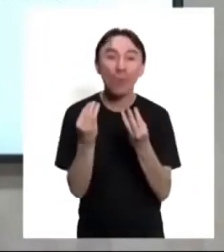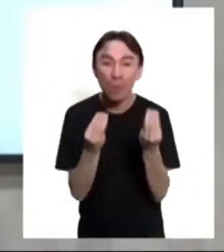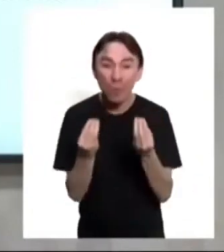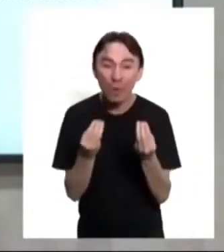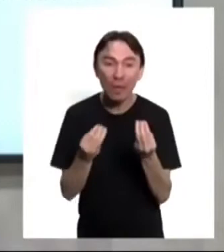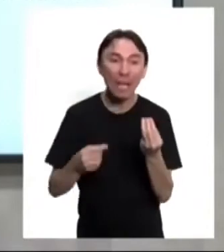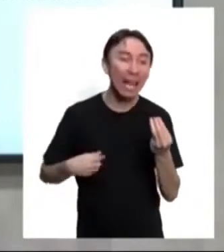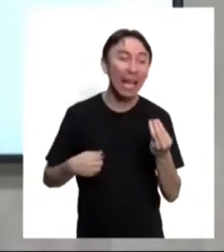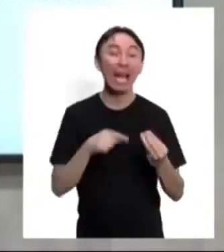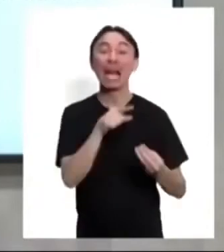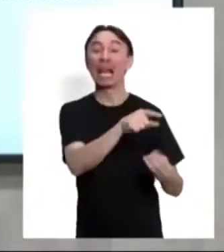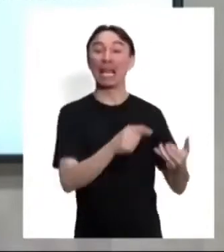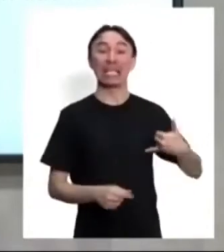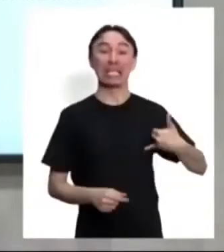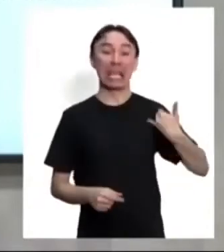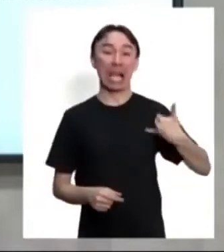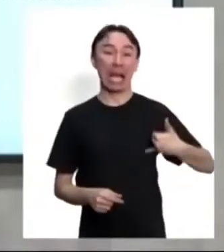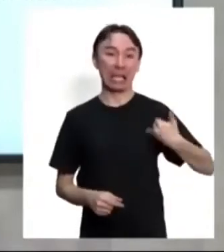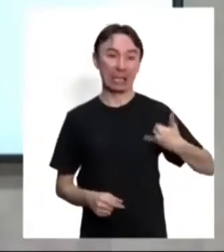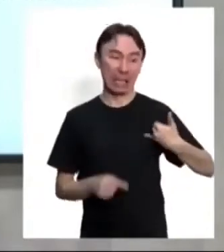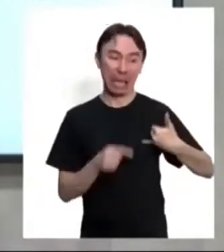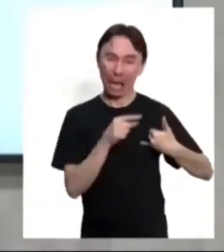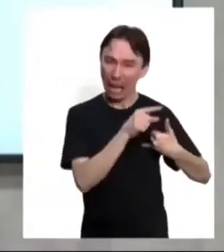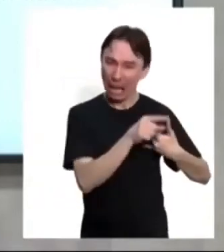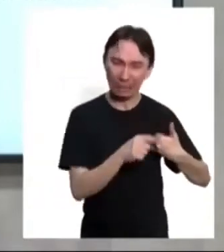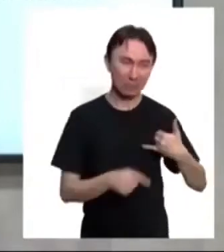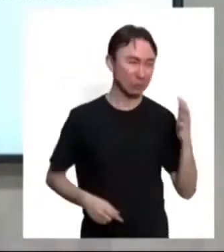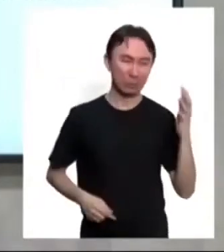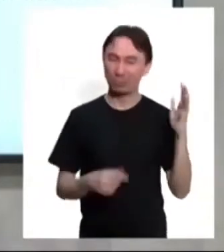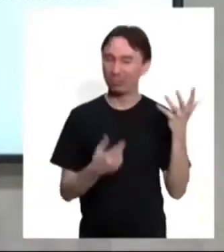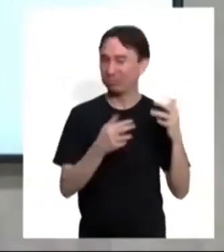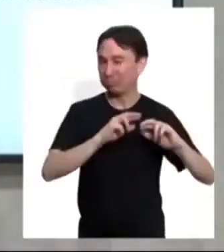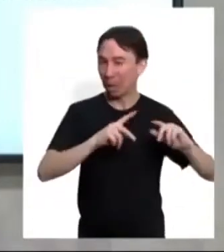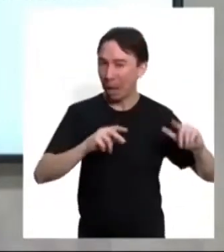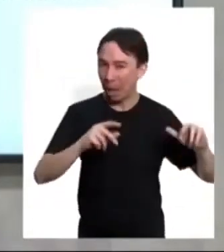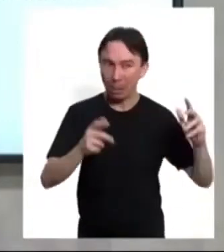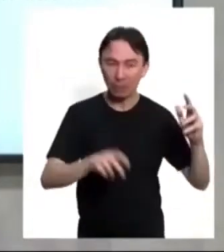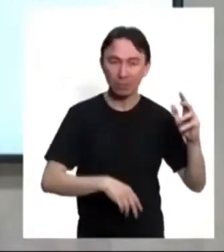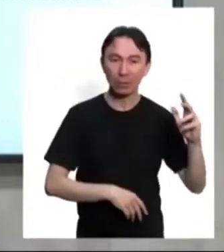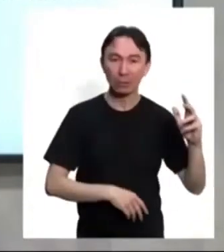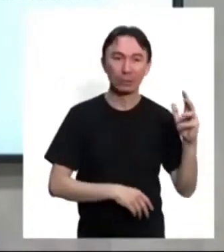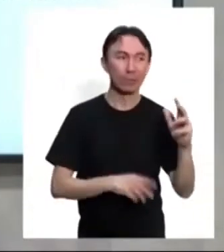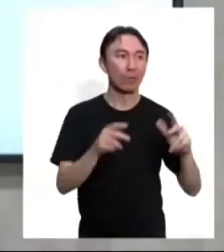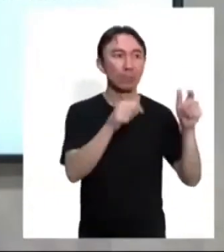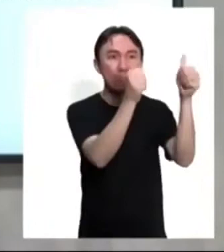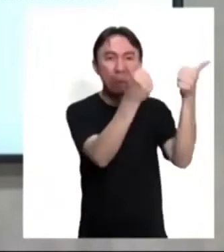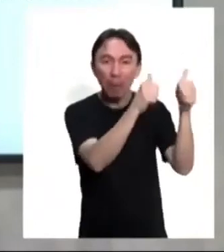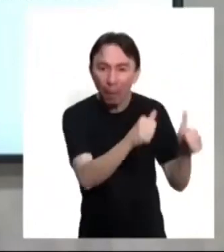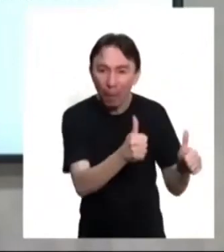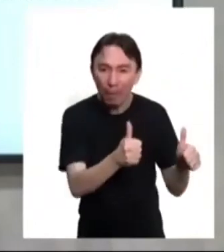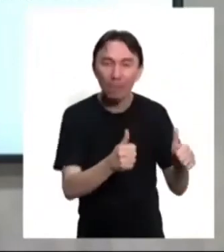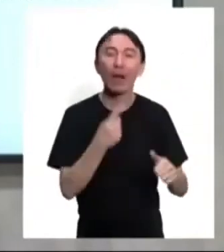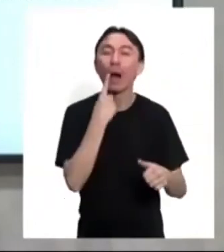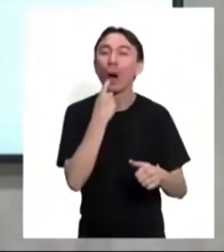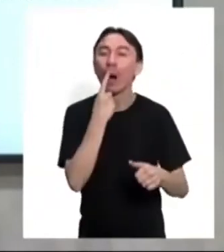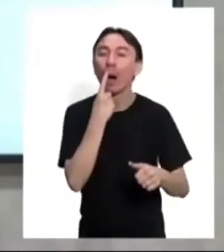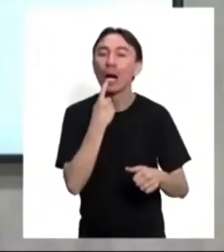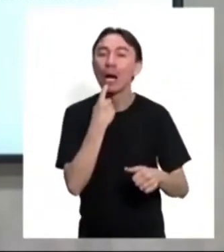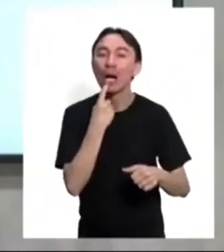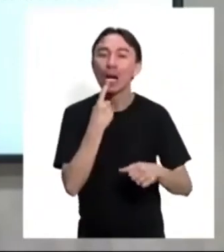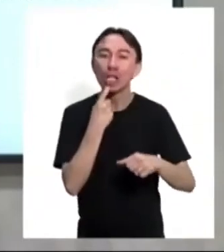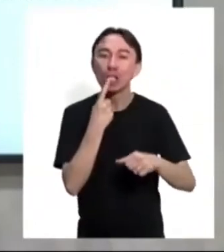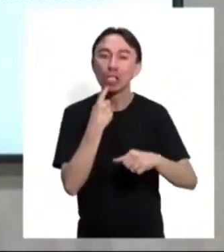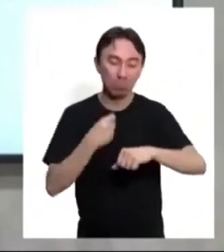a idade de uma estatueta de bronze do Egito pelo carbono 14? Não posso.